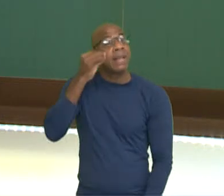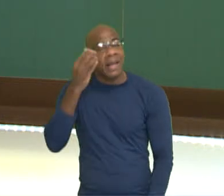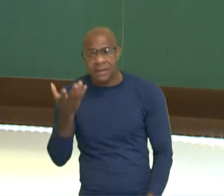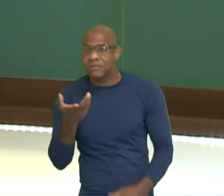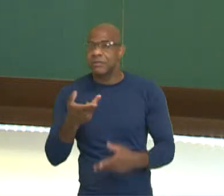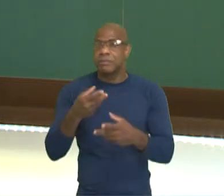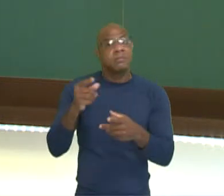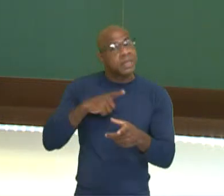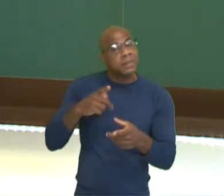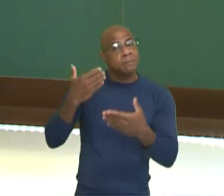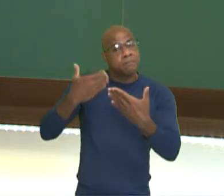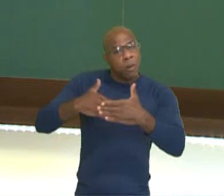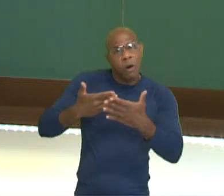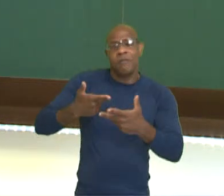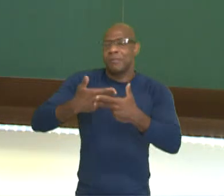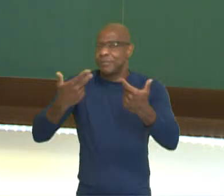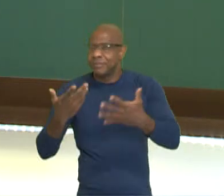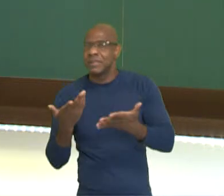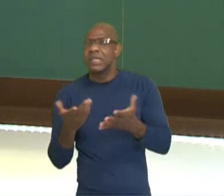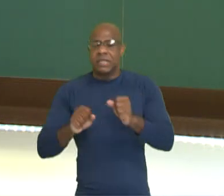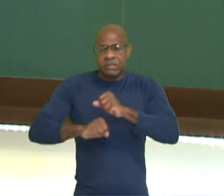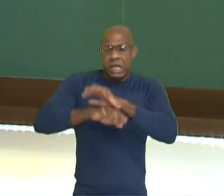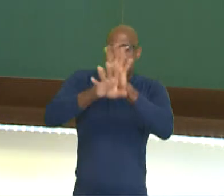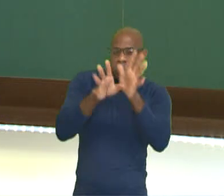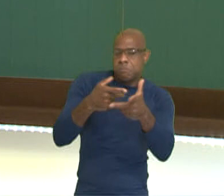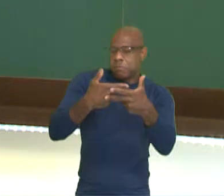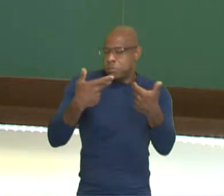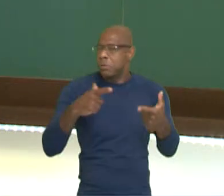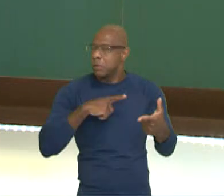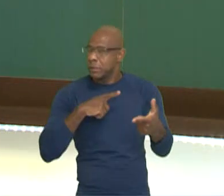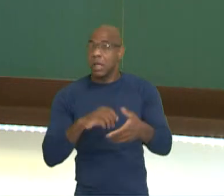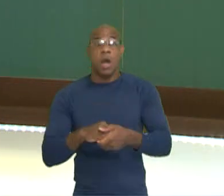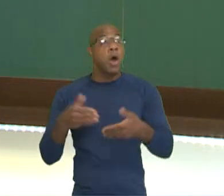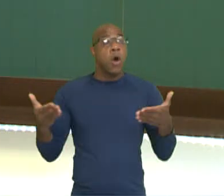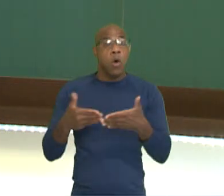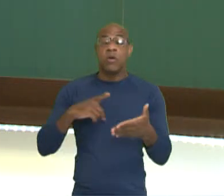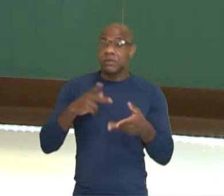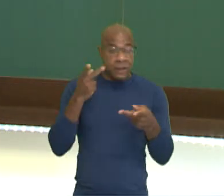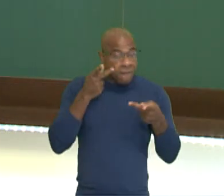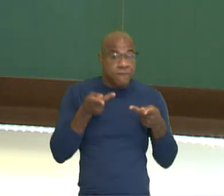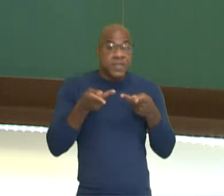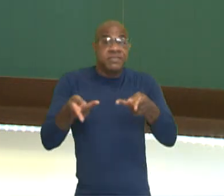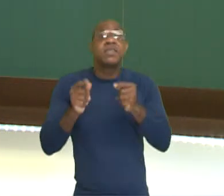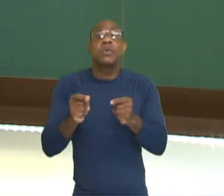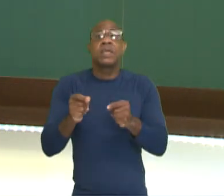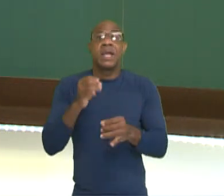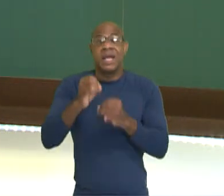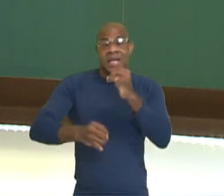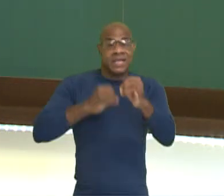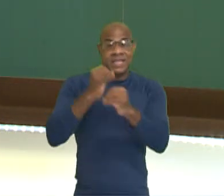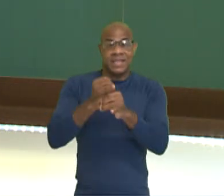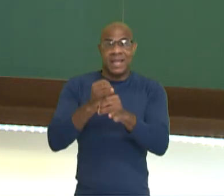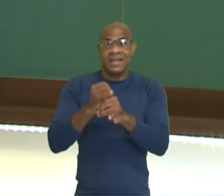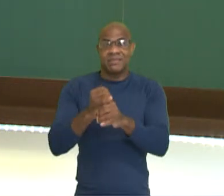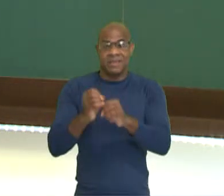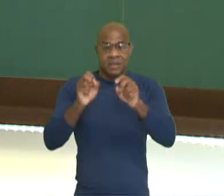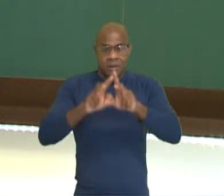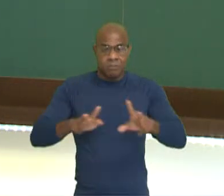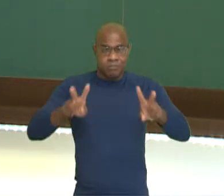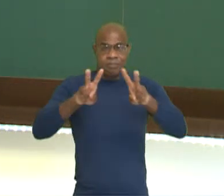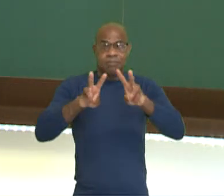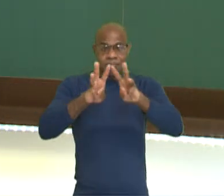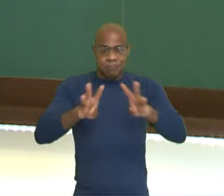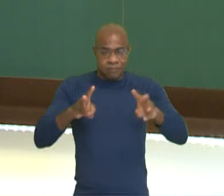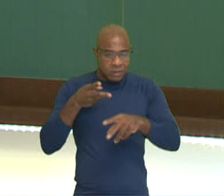vocacionais, ferramentas de busca, esclarecimento. Hoje tem até visita virtual em algumas instituições que você pode